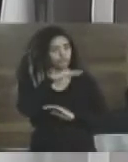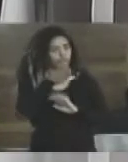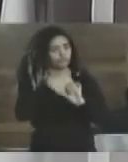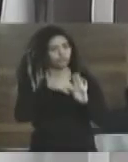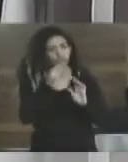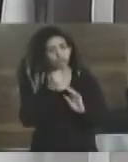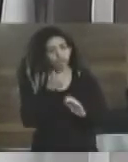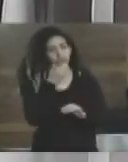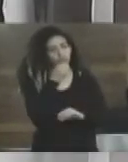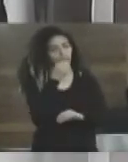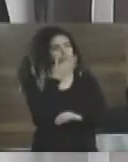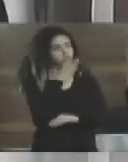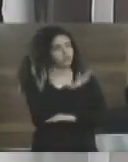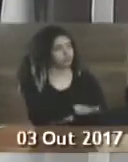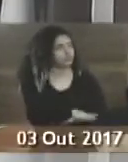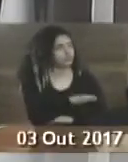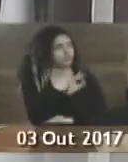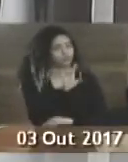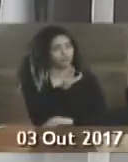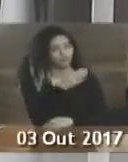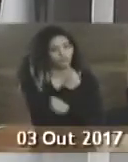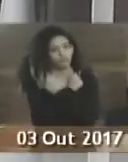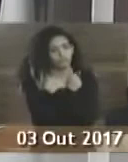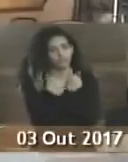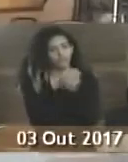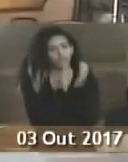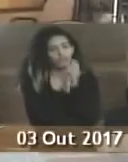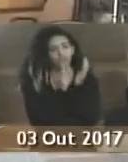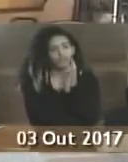boa tarde. Essas são as minhas palavras. Um abraço.